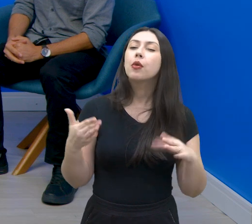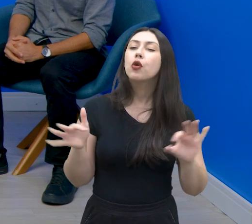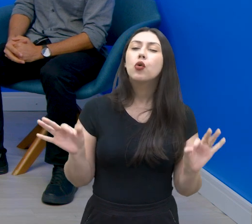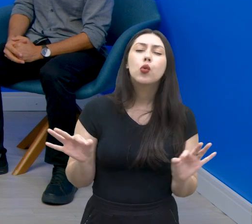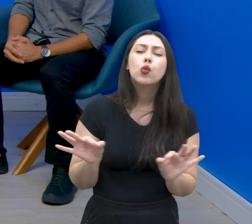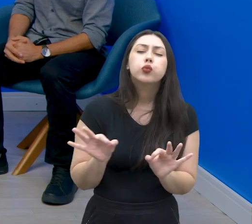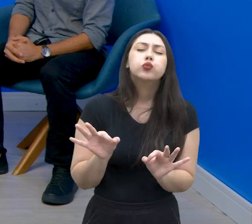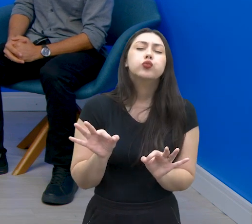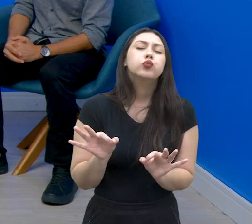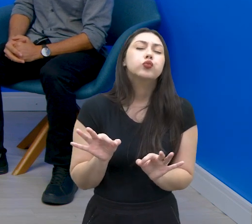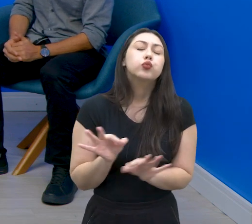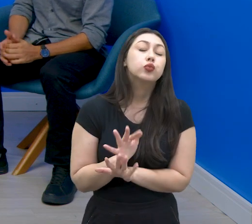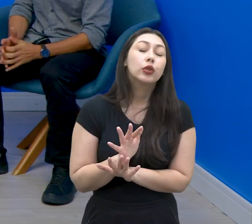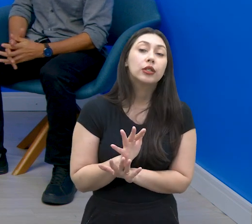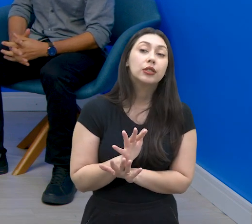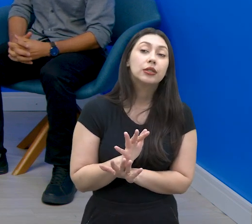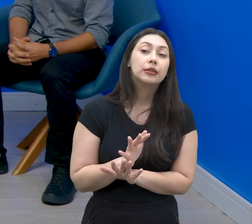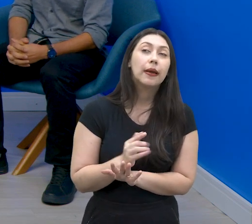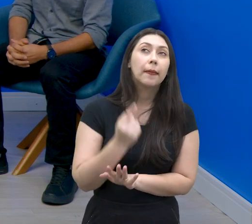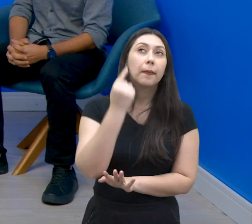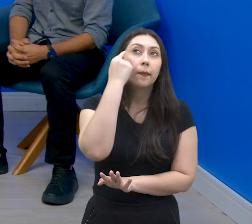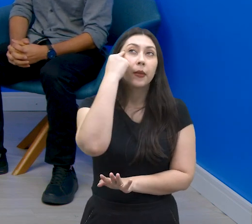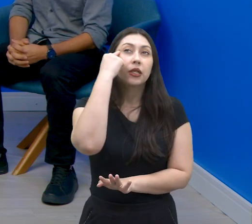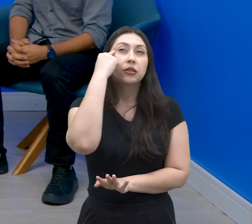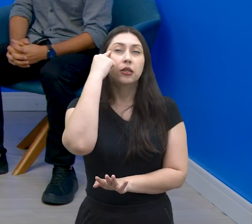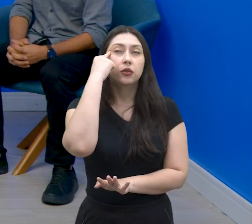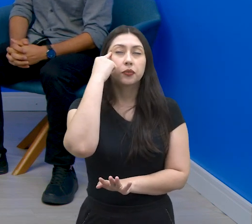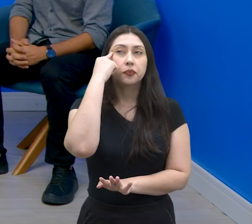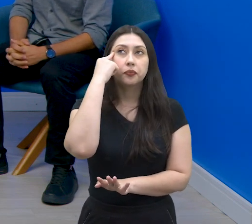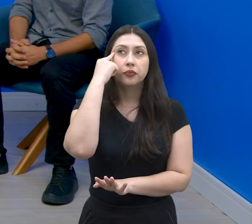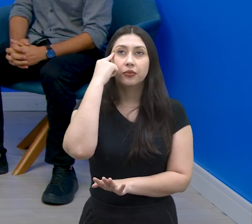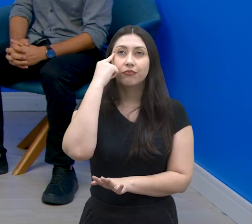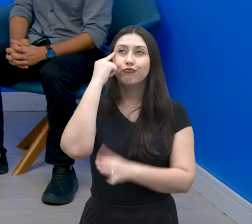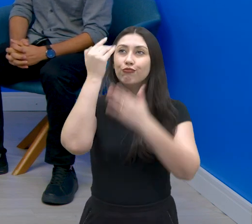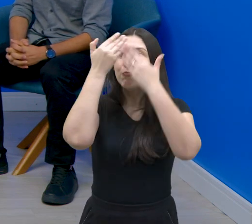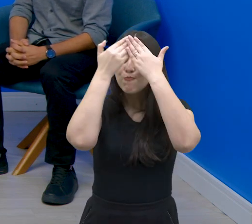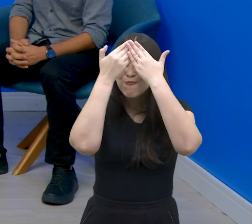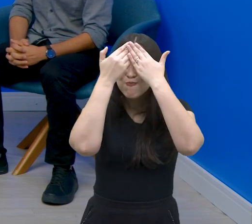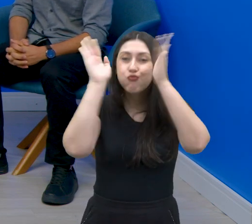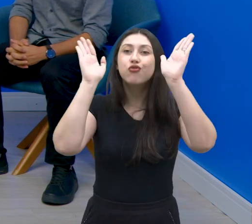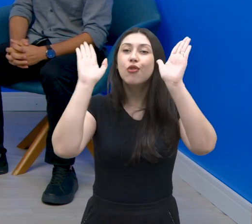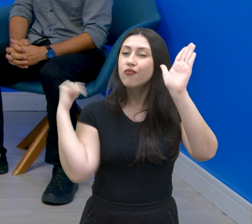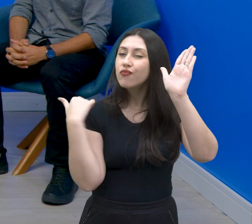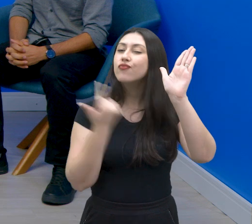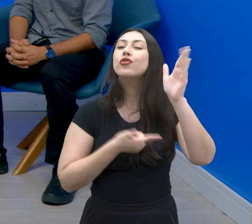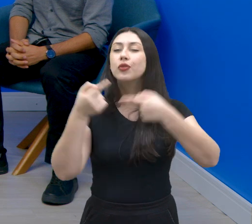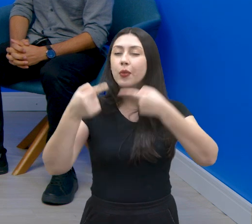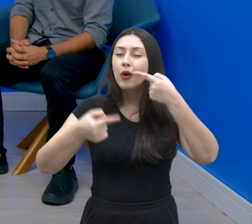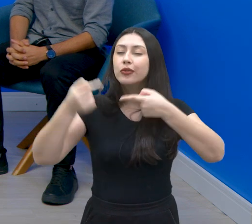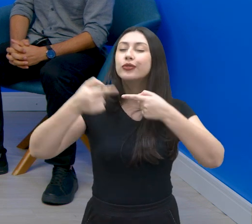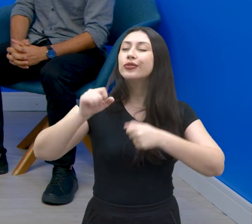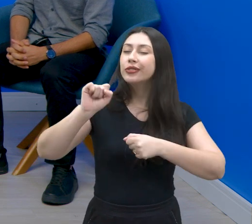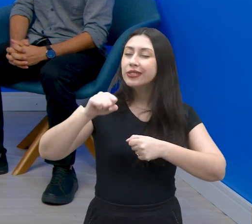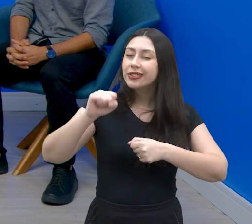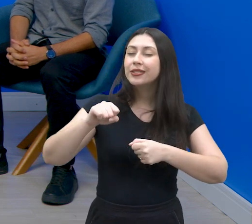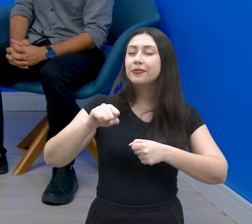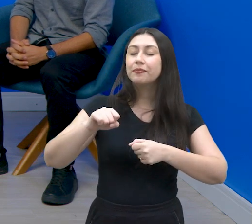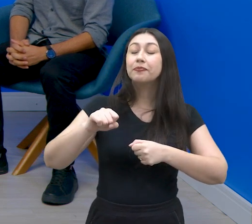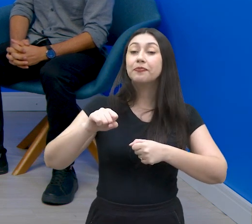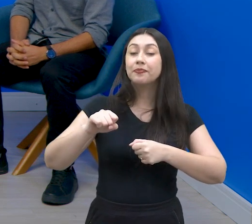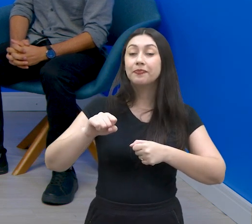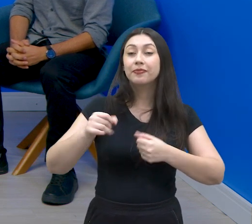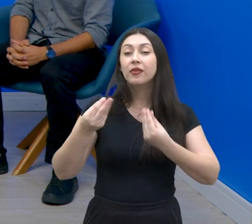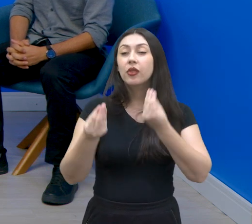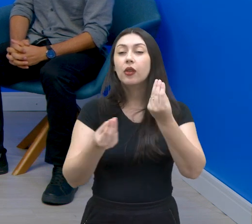tabu do não somos politizados, né? Como que a gente deve encarar esse argumento, essa